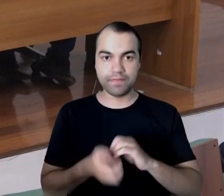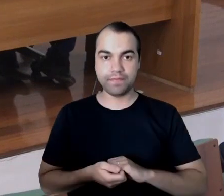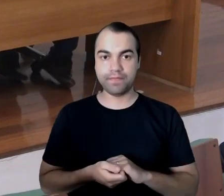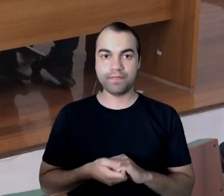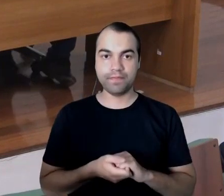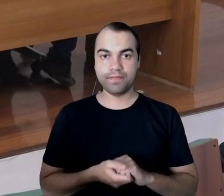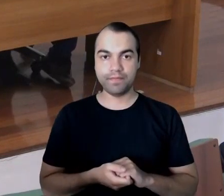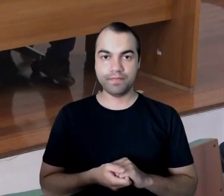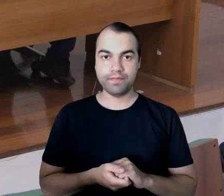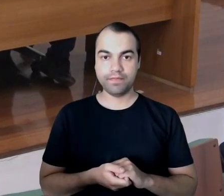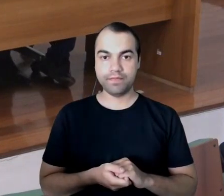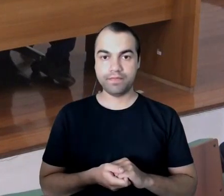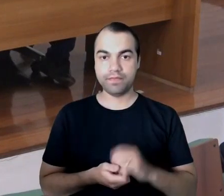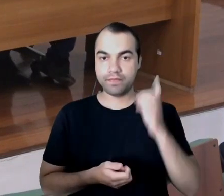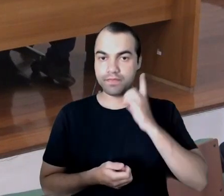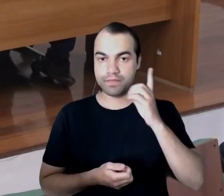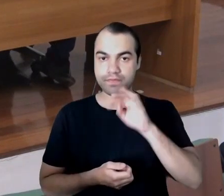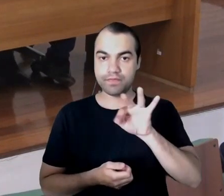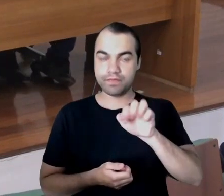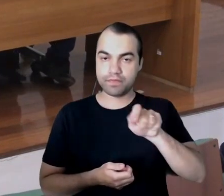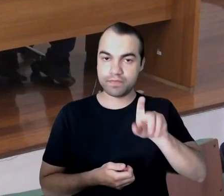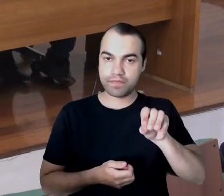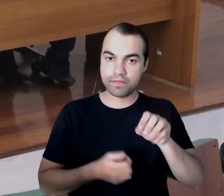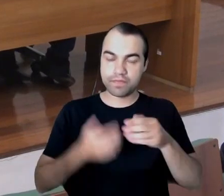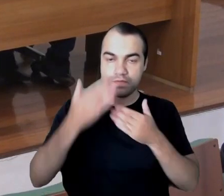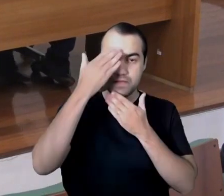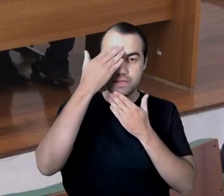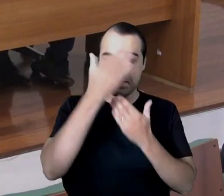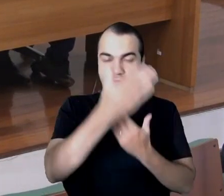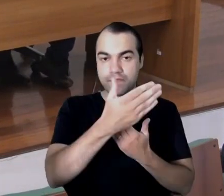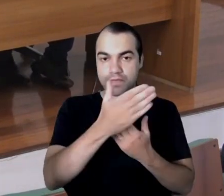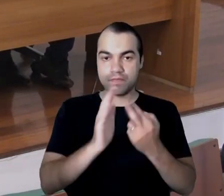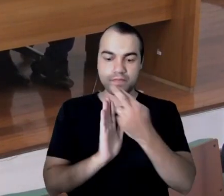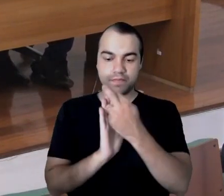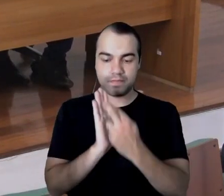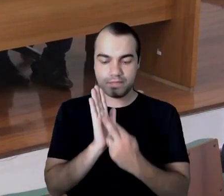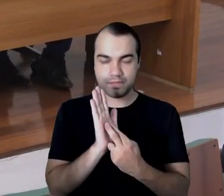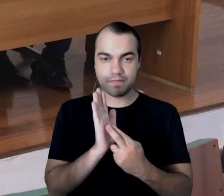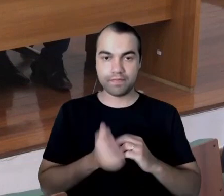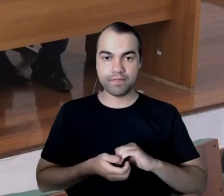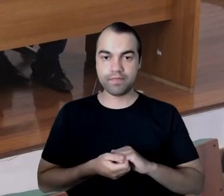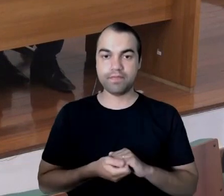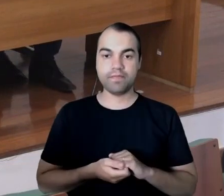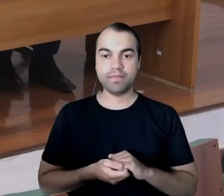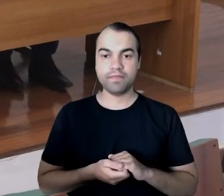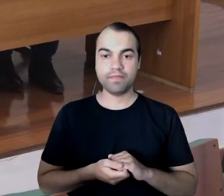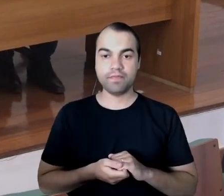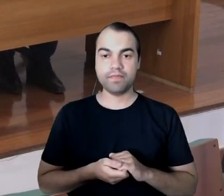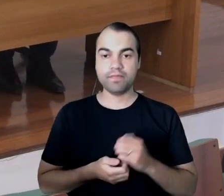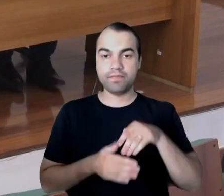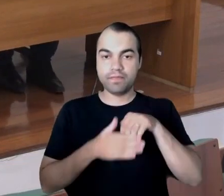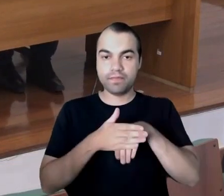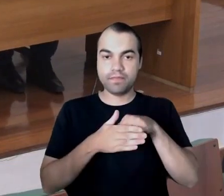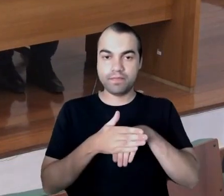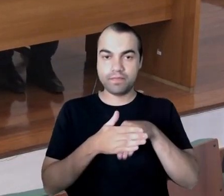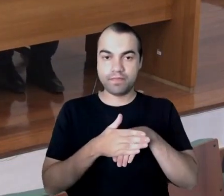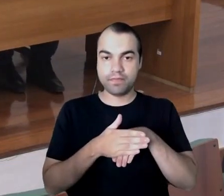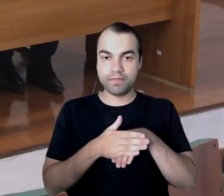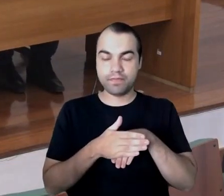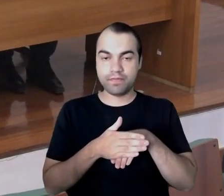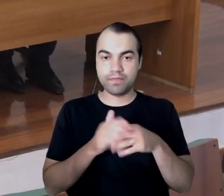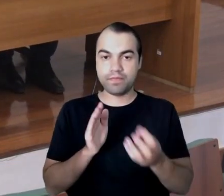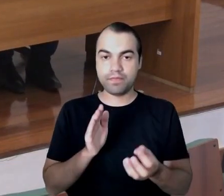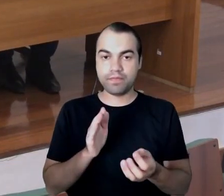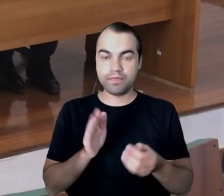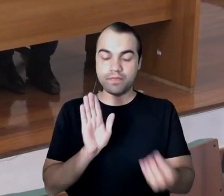foi deputado Tiago Manzoni obrigado pela pela relatoria como vota Deputado é parecer está